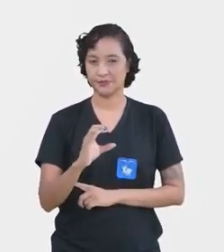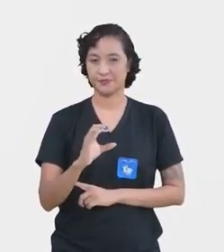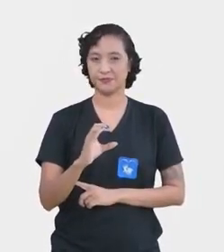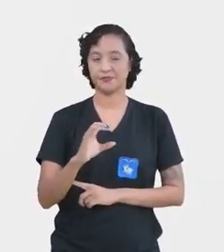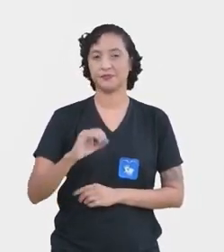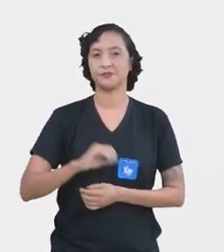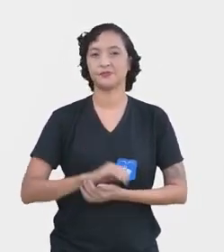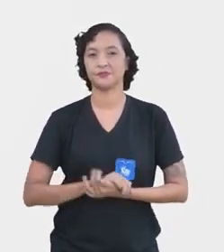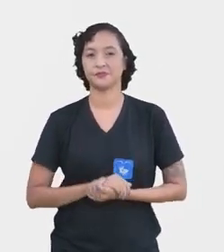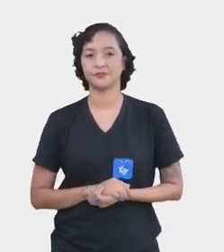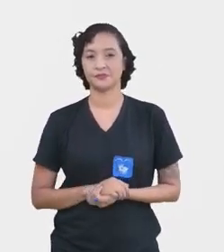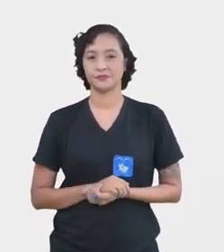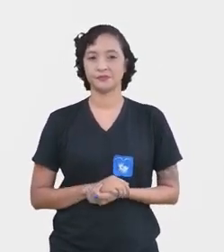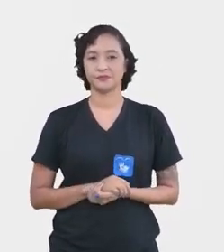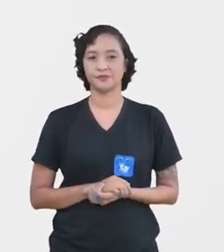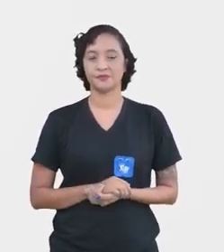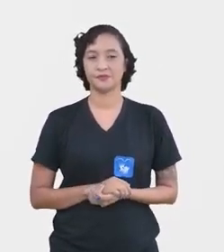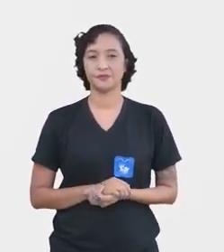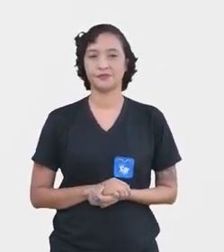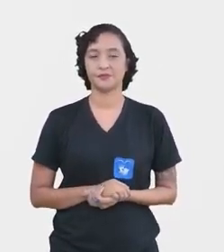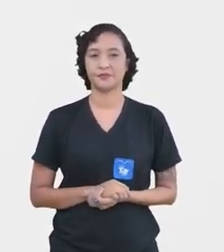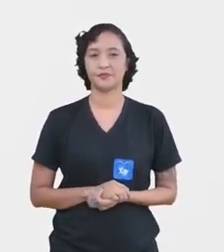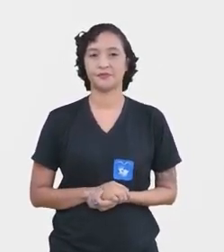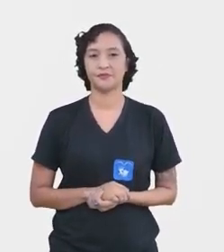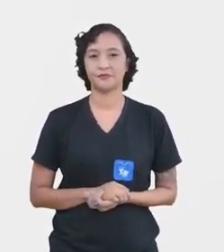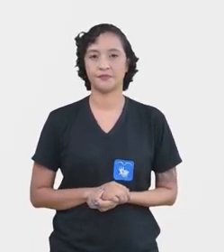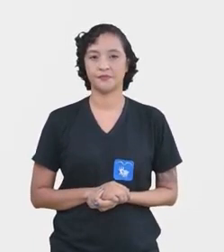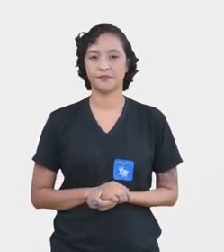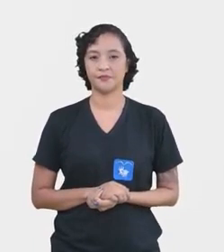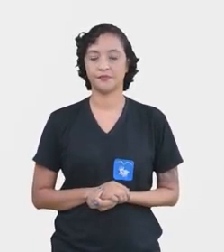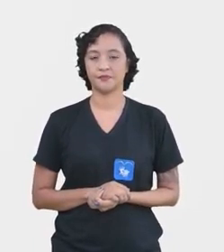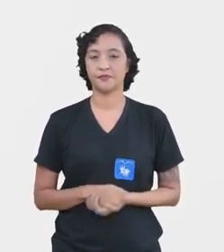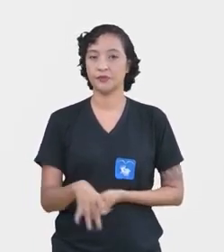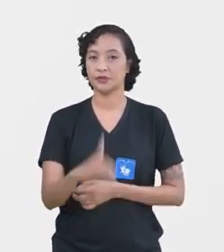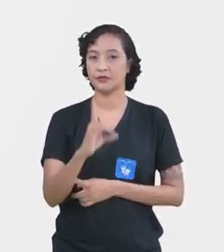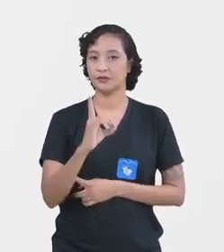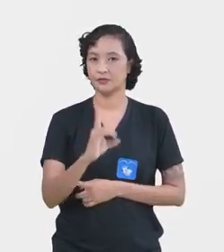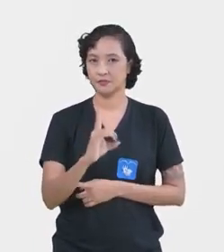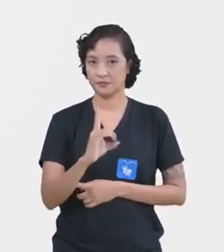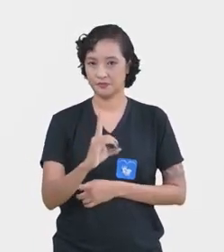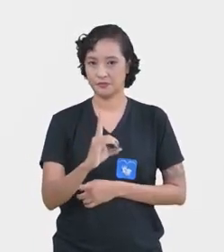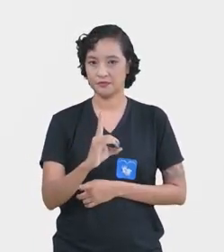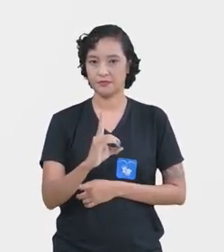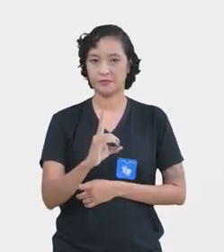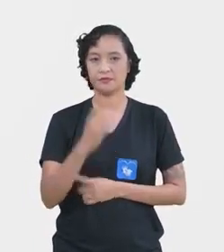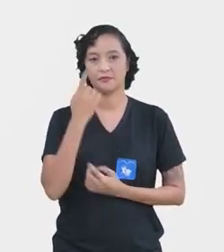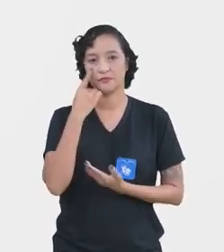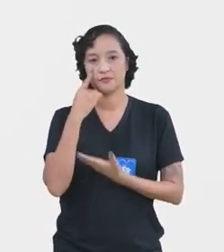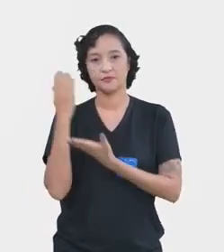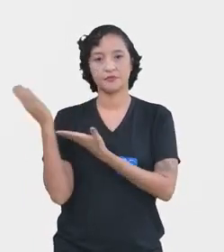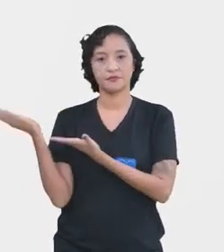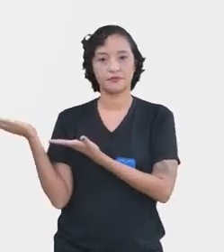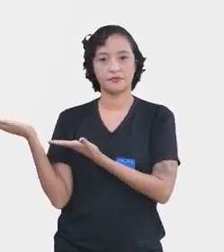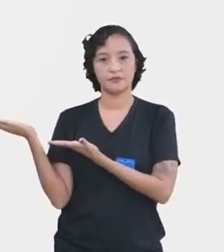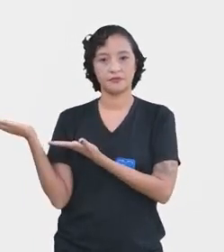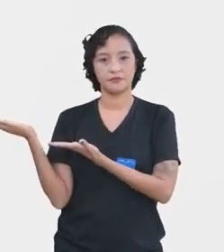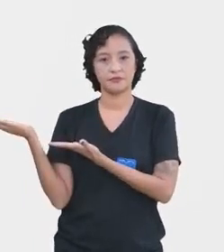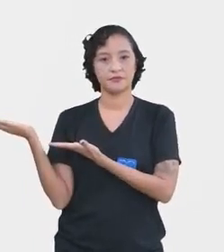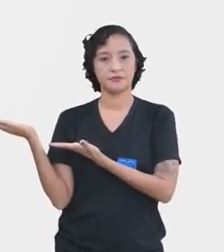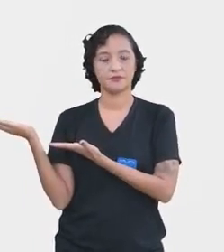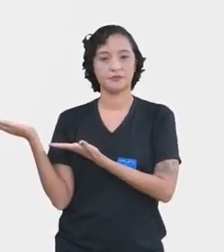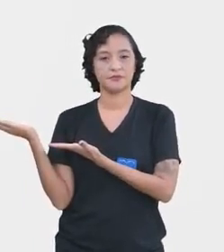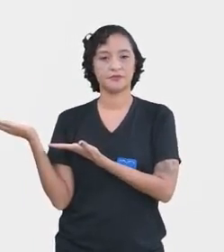eu trago para vocês a vulva, próstata, pênis e uretra. E letra D,